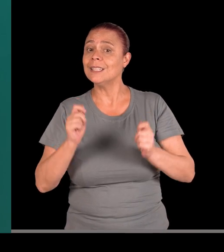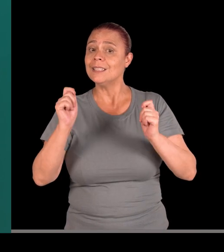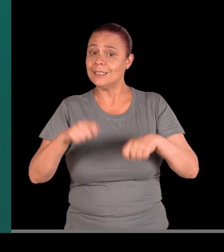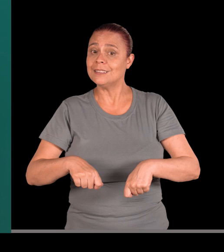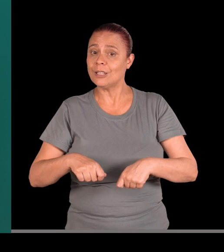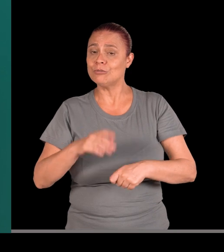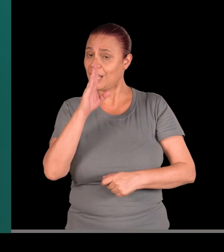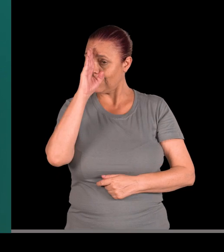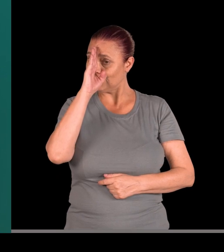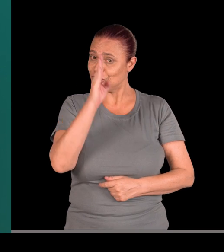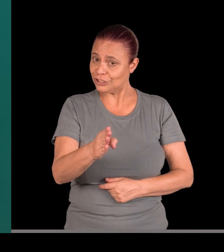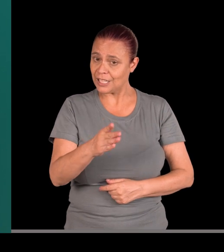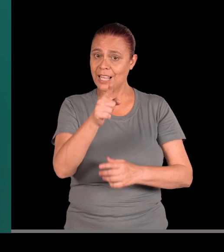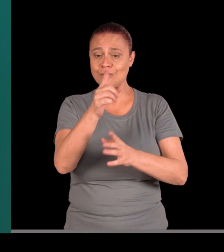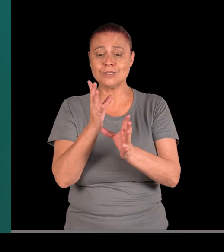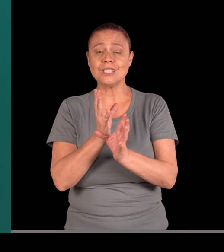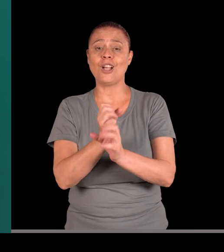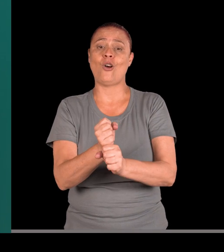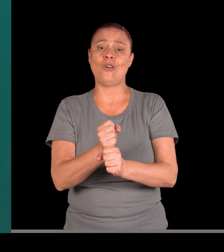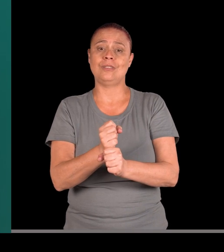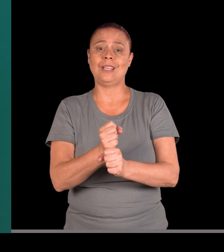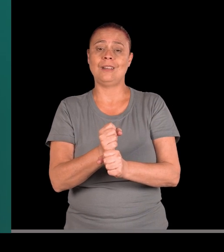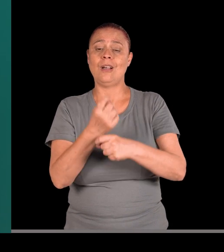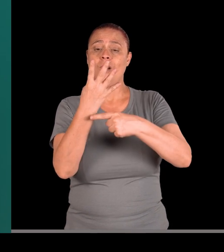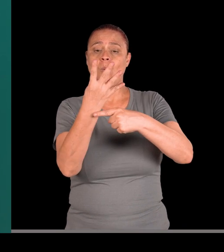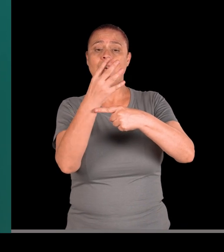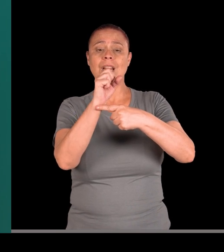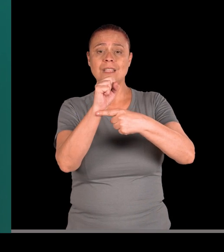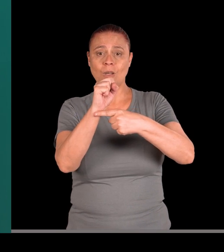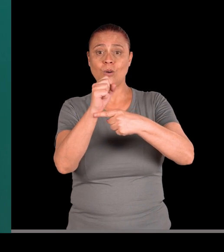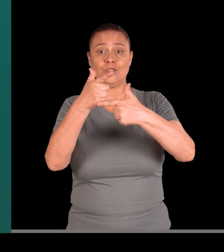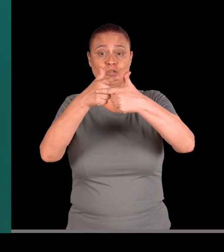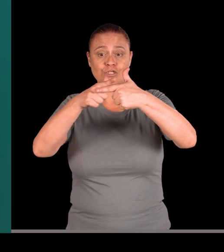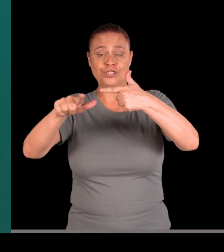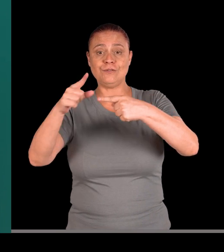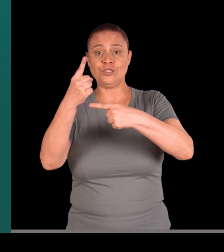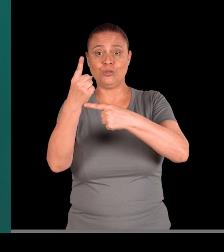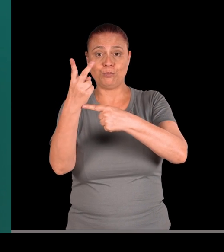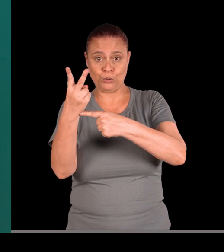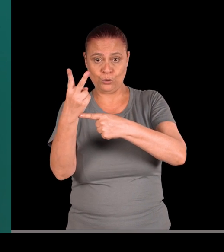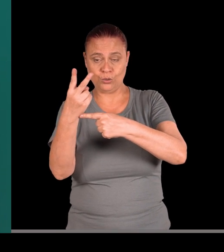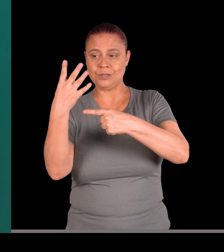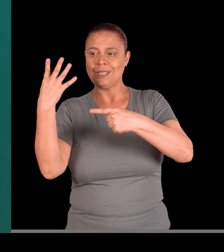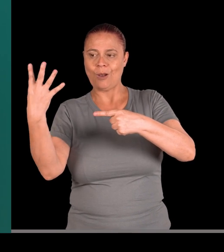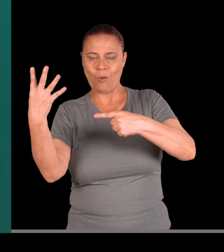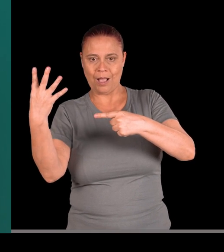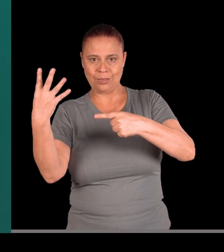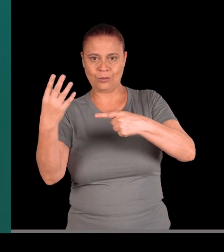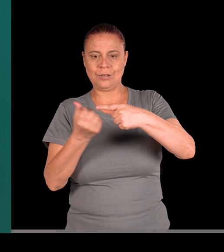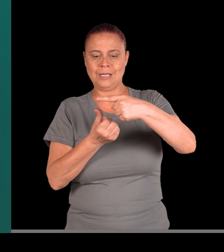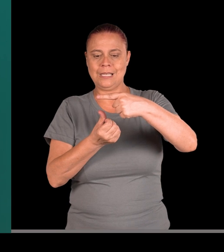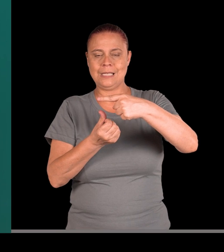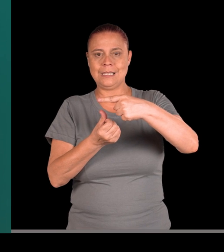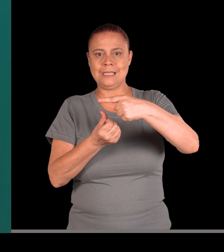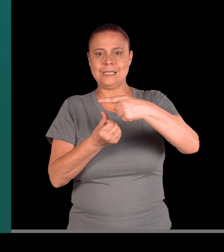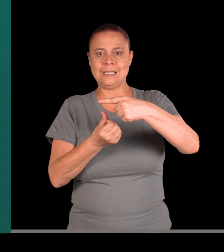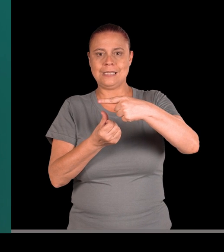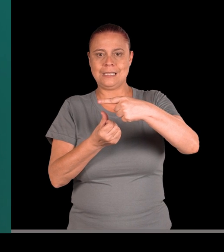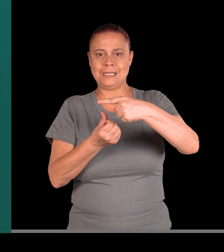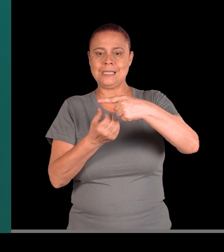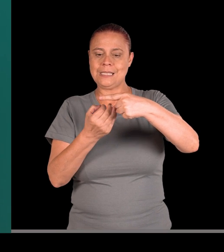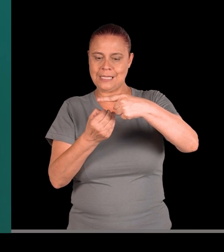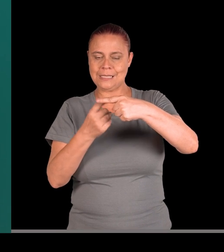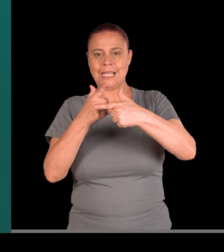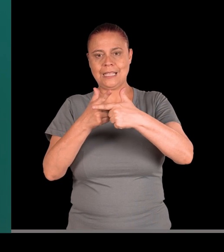poderia simplificar direto por 12. 48 dividido por 12 dá 4.